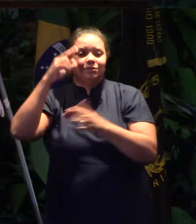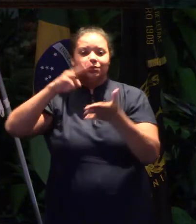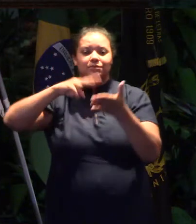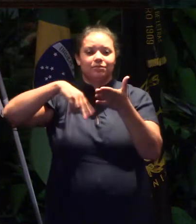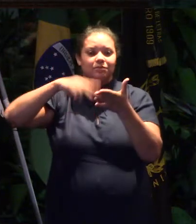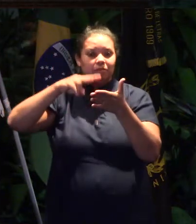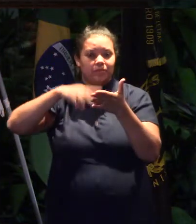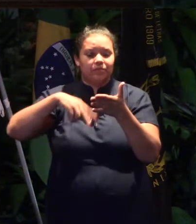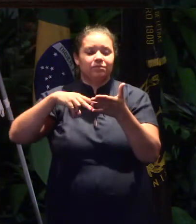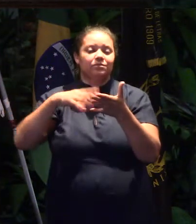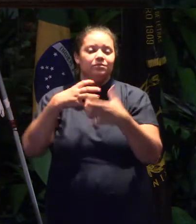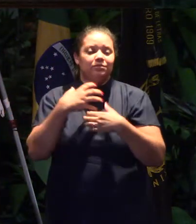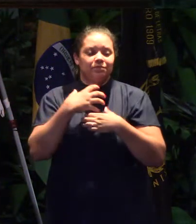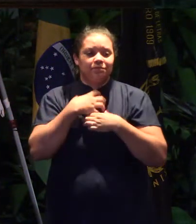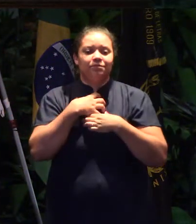né, do Proust,